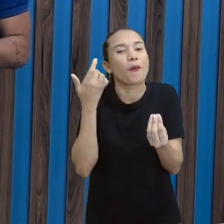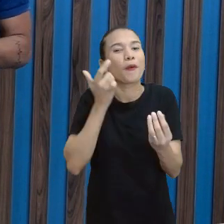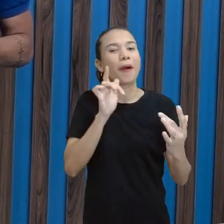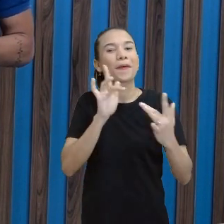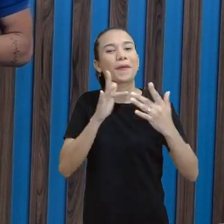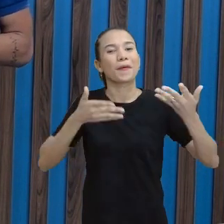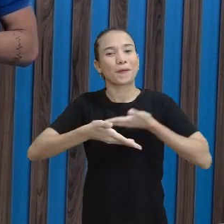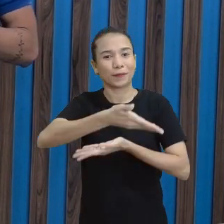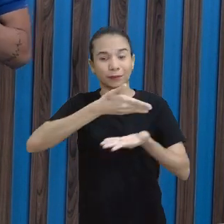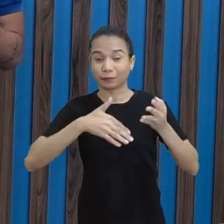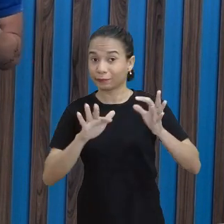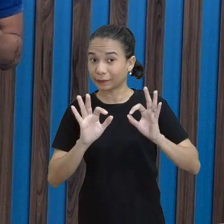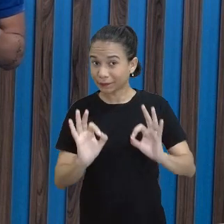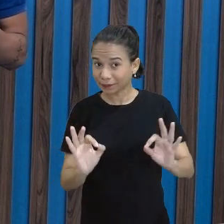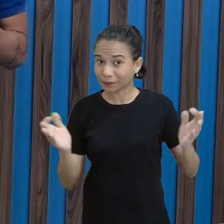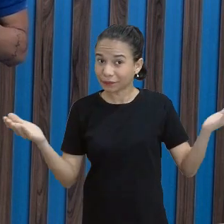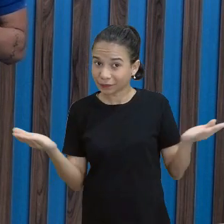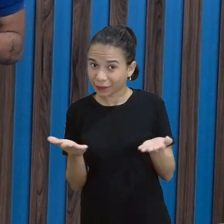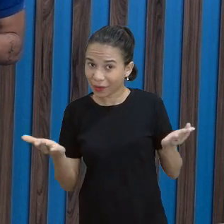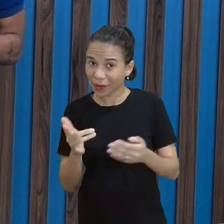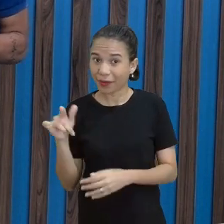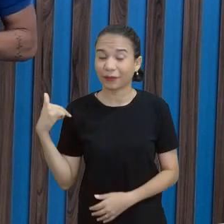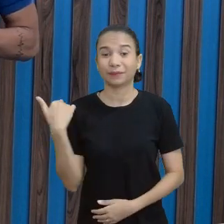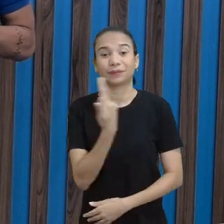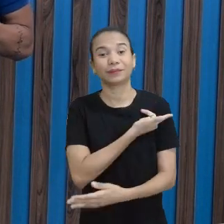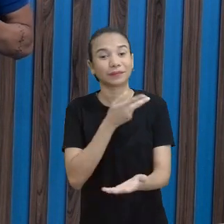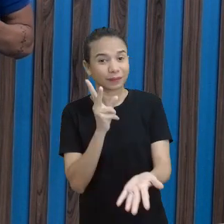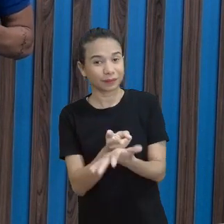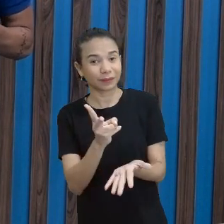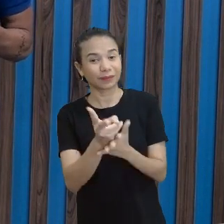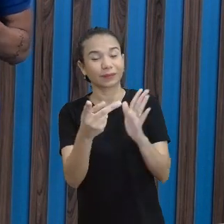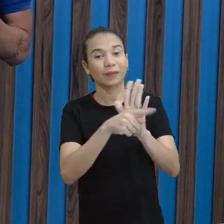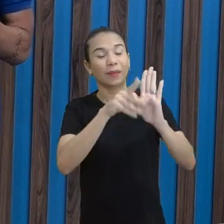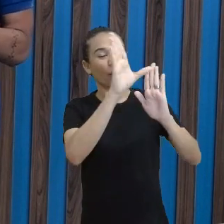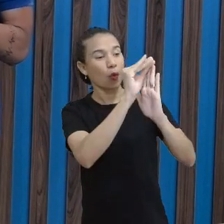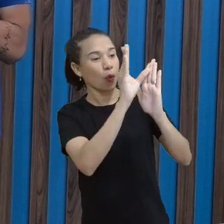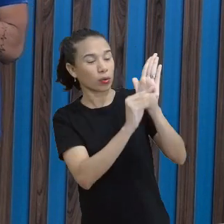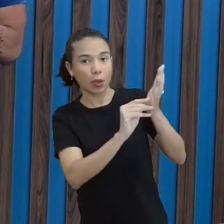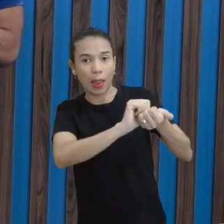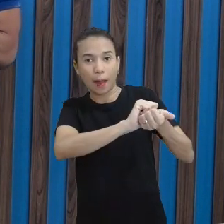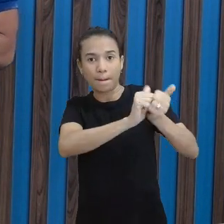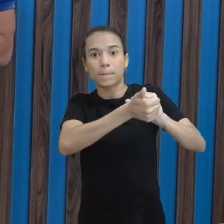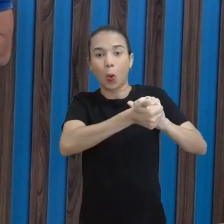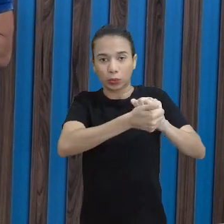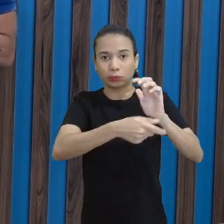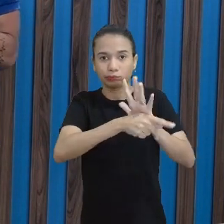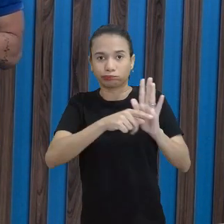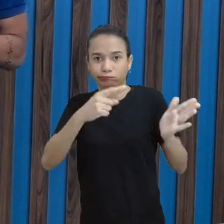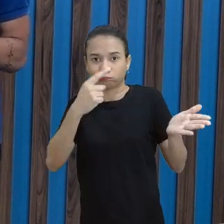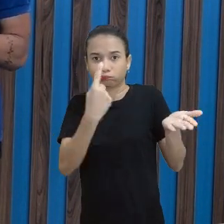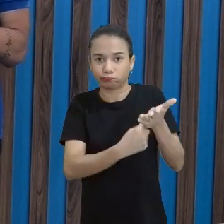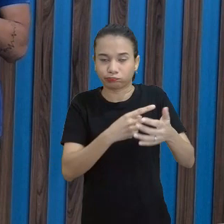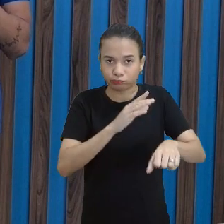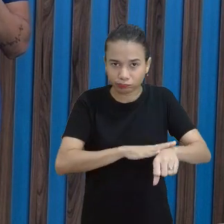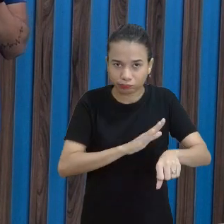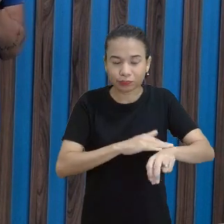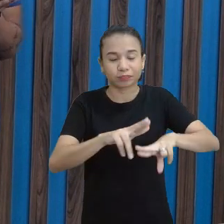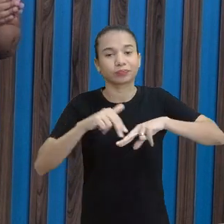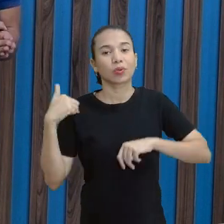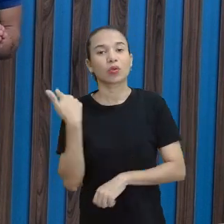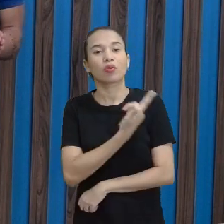tá certo? Então hoje a gente continua no nosso conteúdo de esporte de marca. Nós falamos sobre